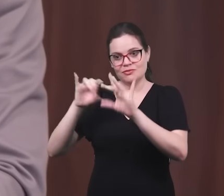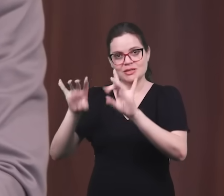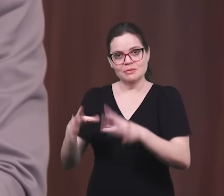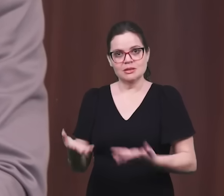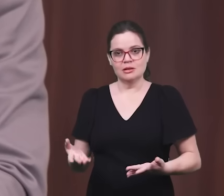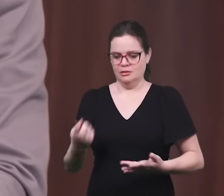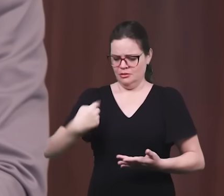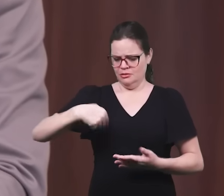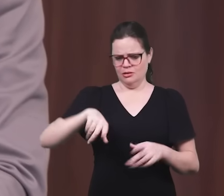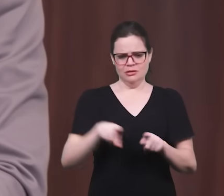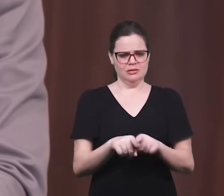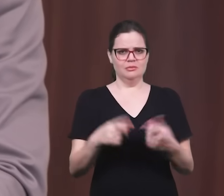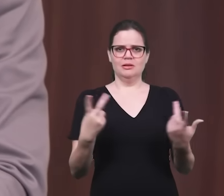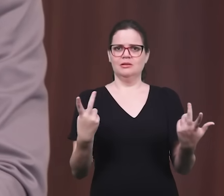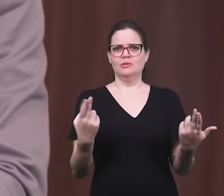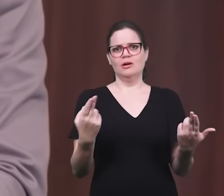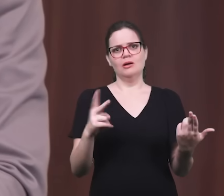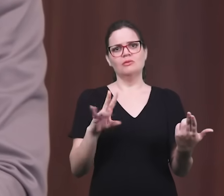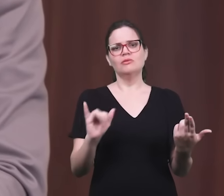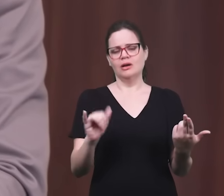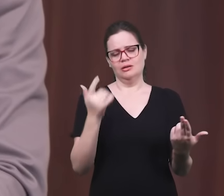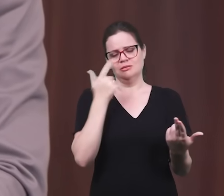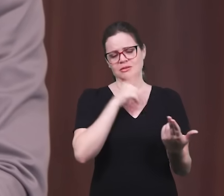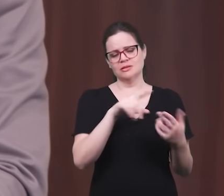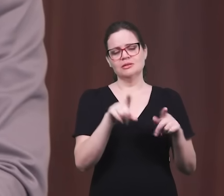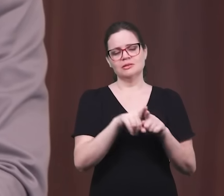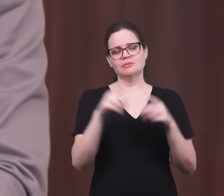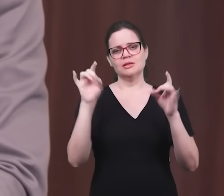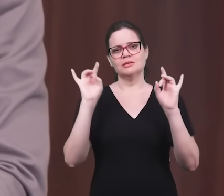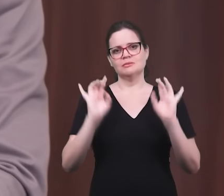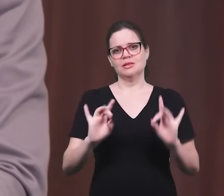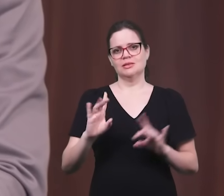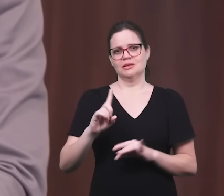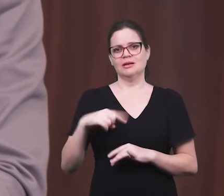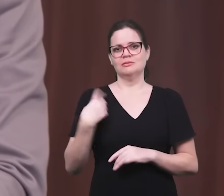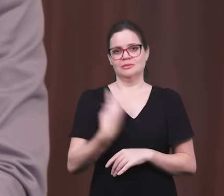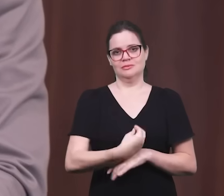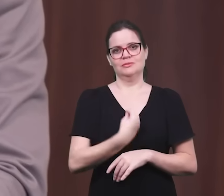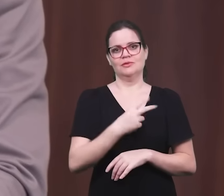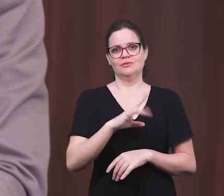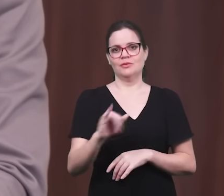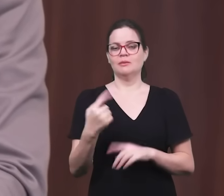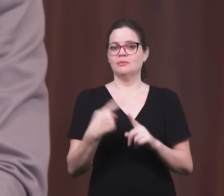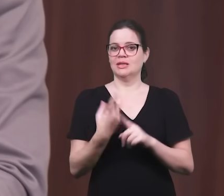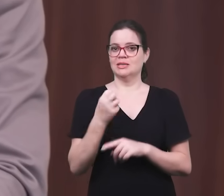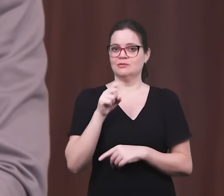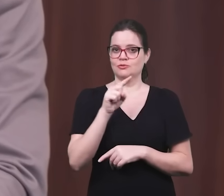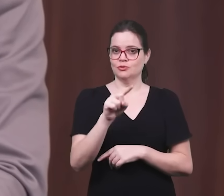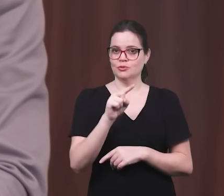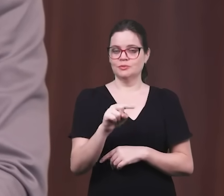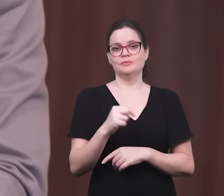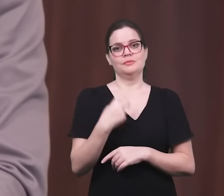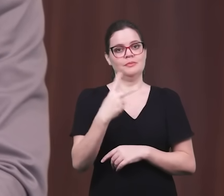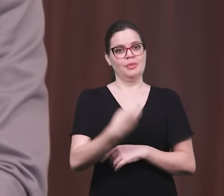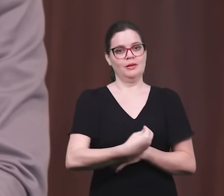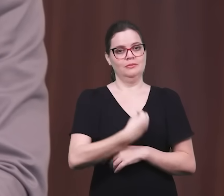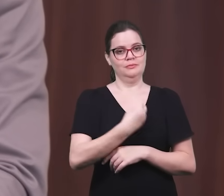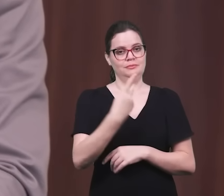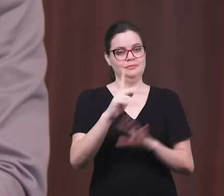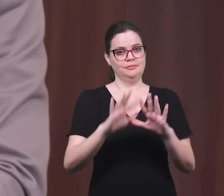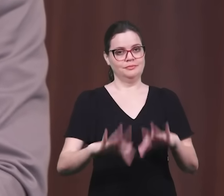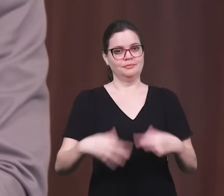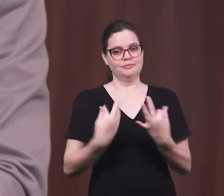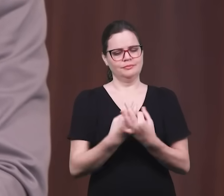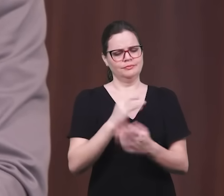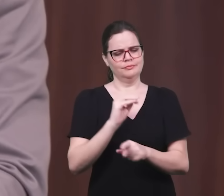especial, mas algo especial pode acontecer, que é você construir o seu ninho, a sua